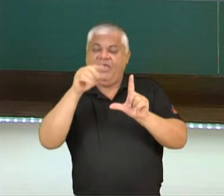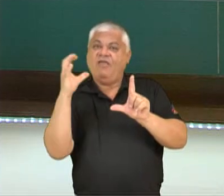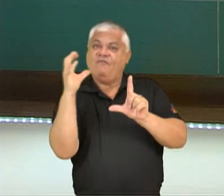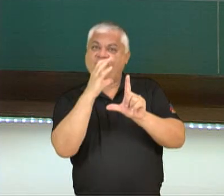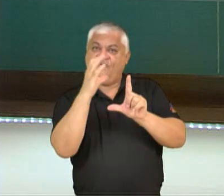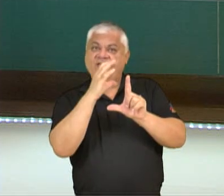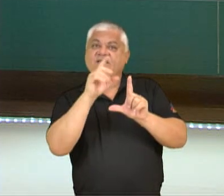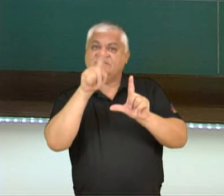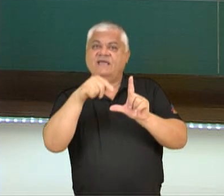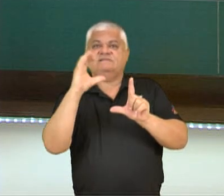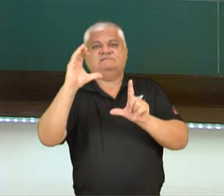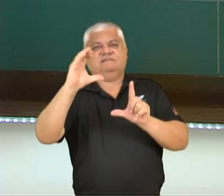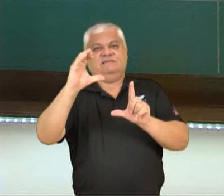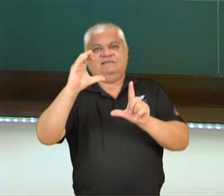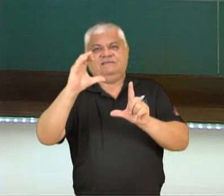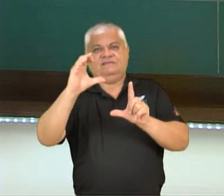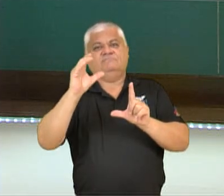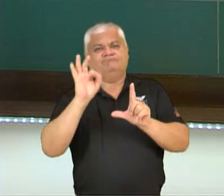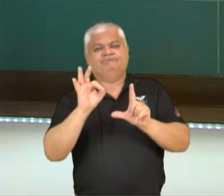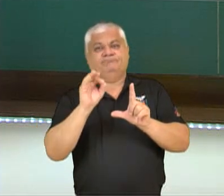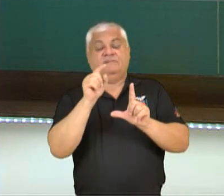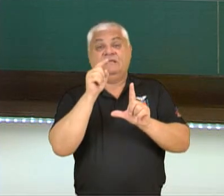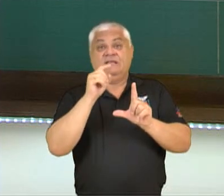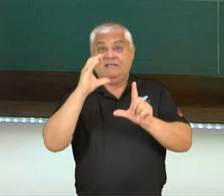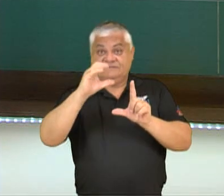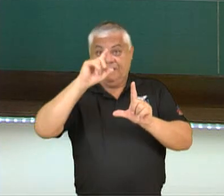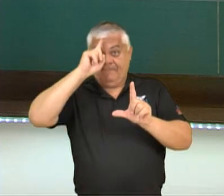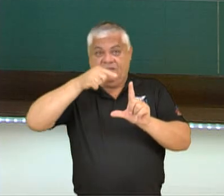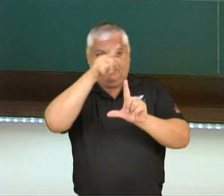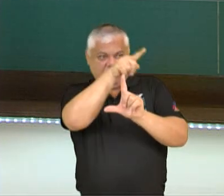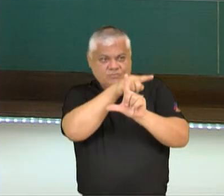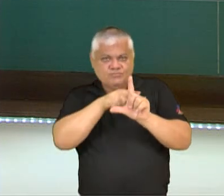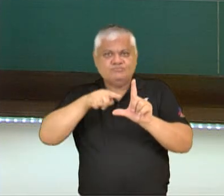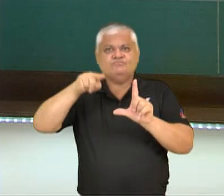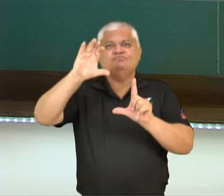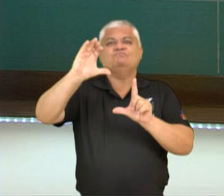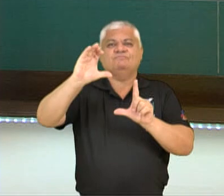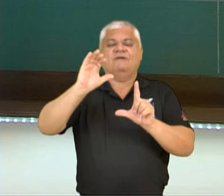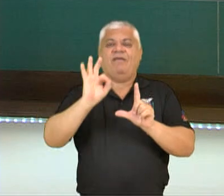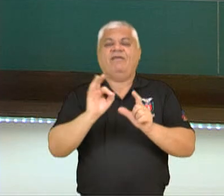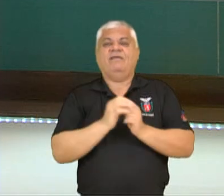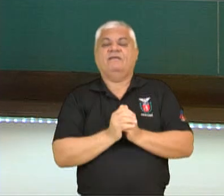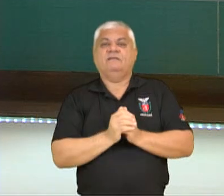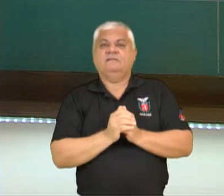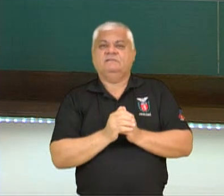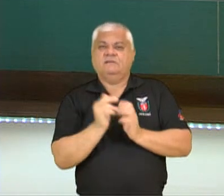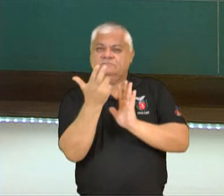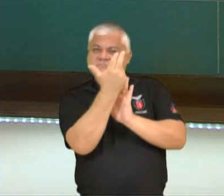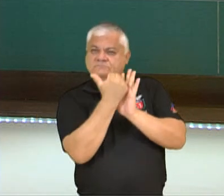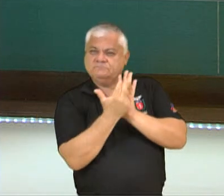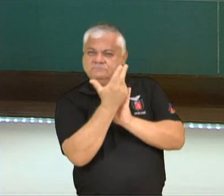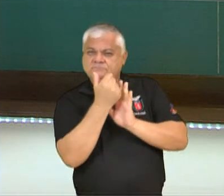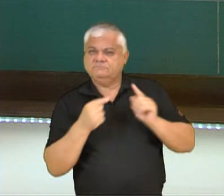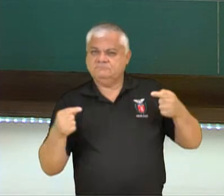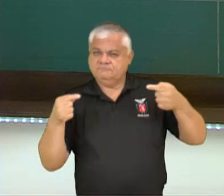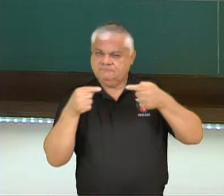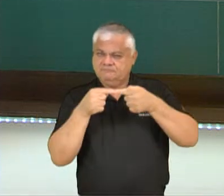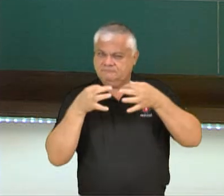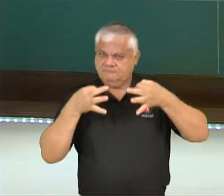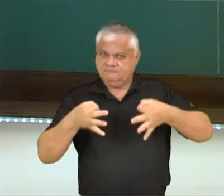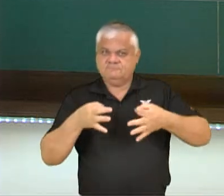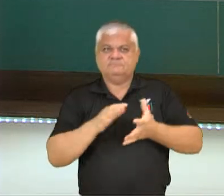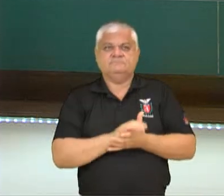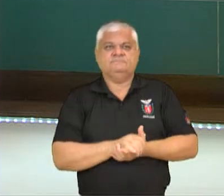do coeficiente c. Então já temos aí algumas informações bem importantes em relação à representação gráfica das funções